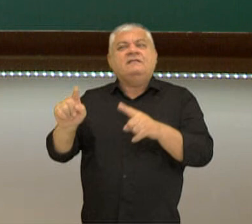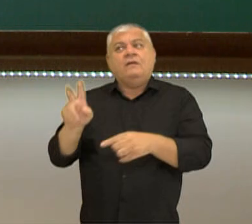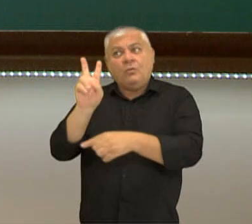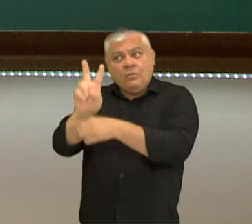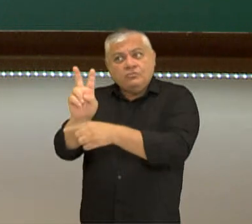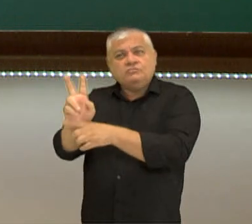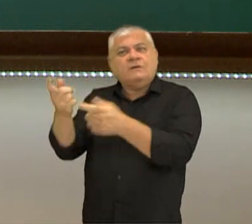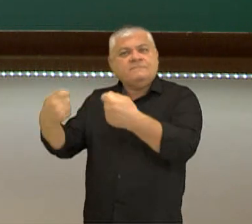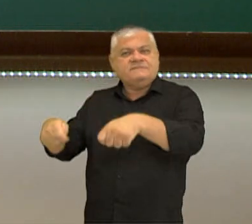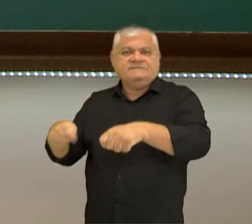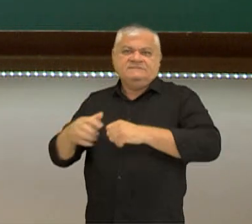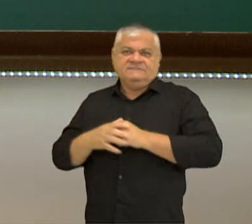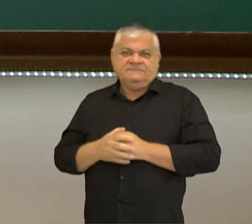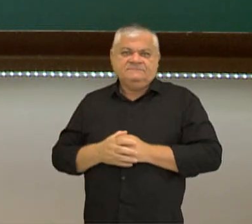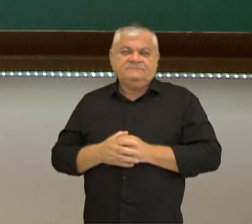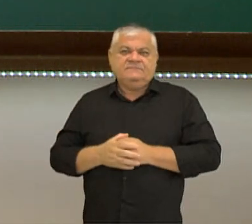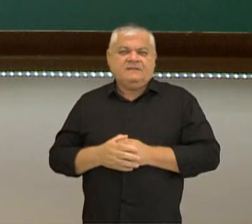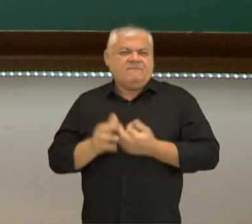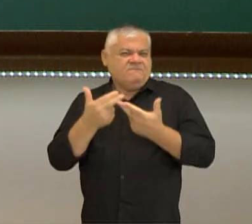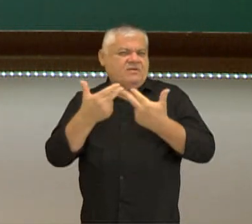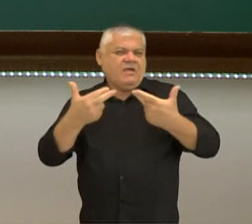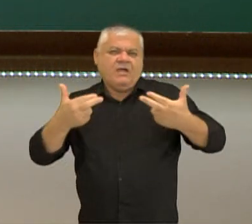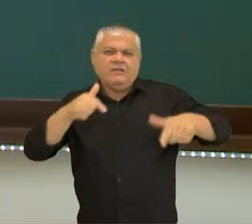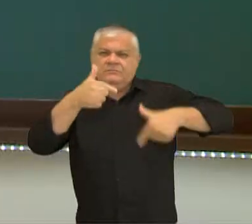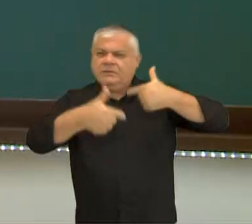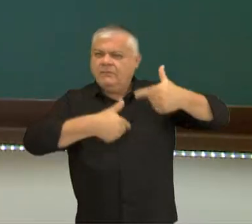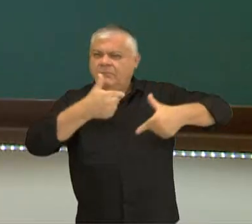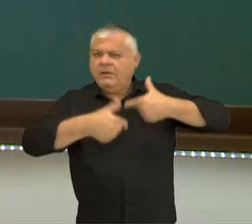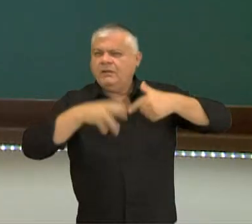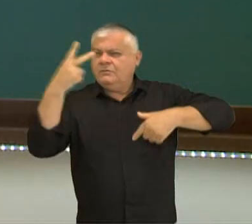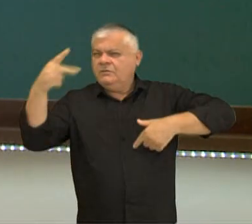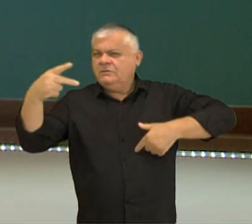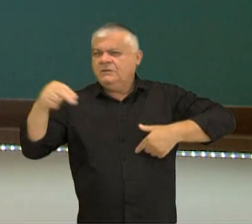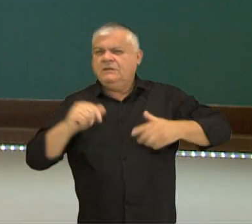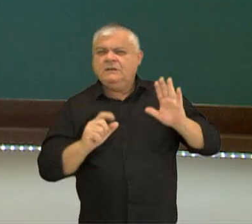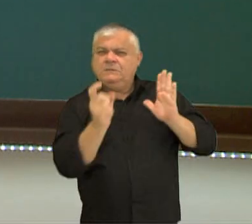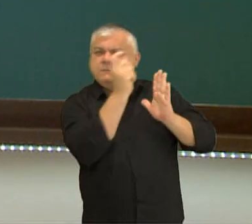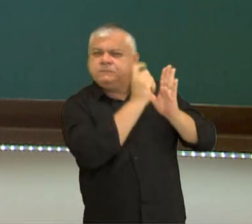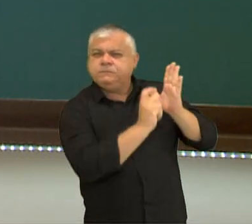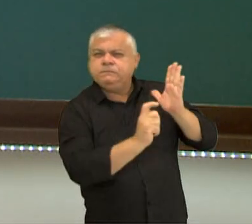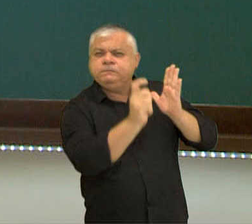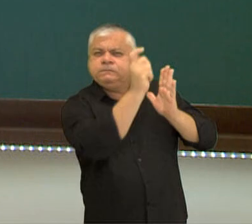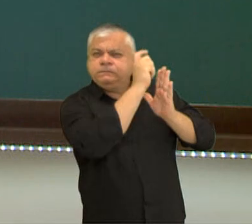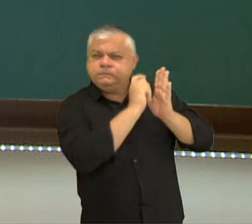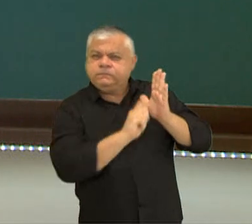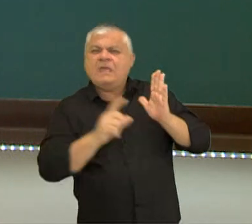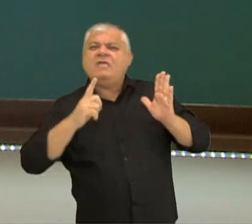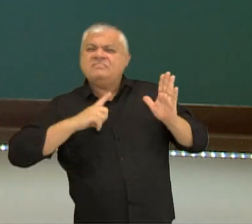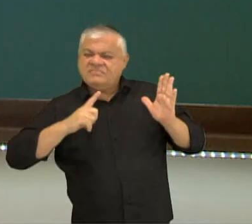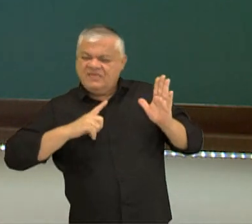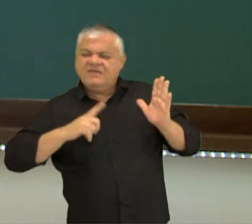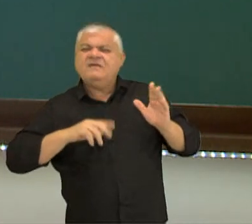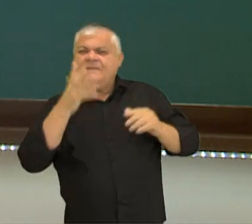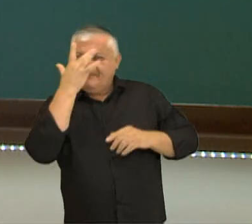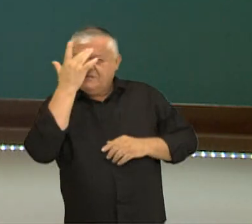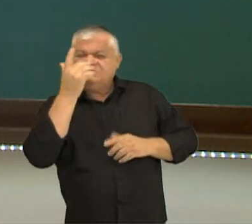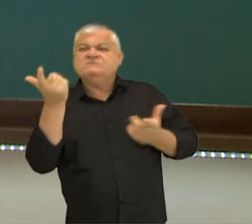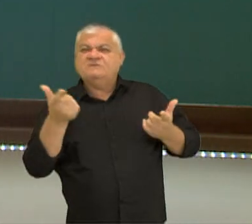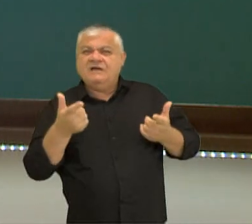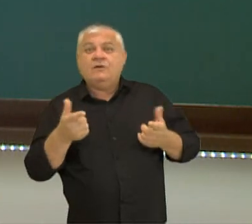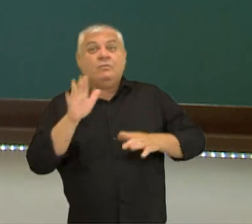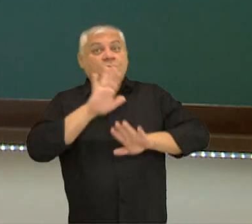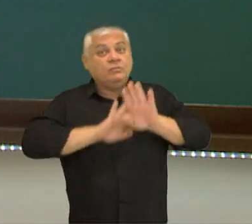memória. Inclusive, muitas obras do Banksy também são vandalizadas, são pichadas. Então, por isso ele falando